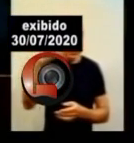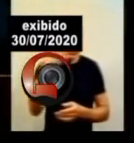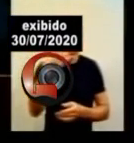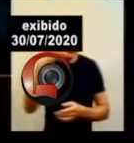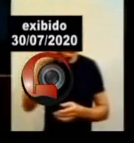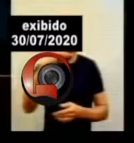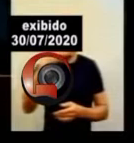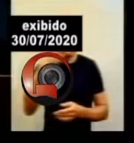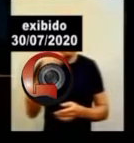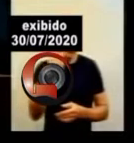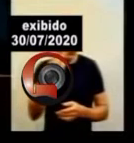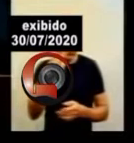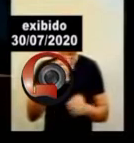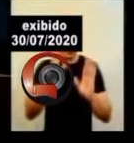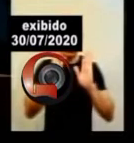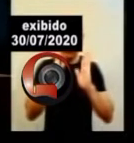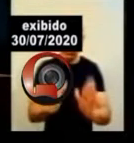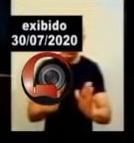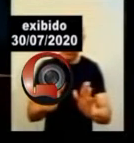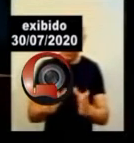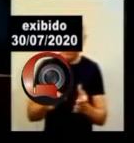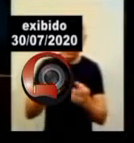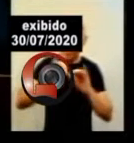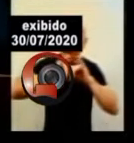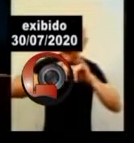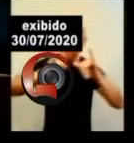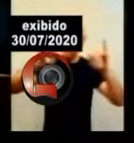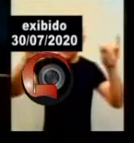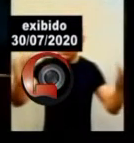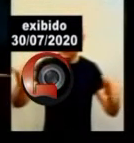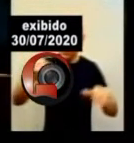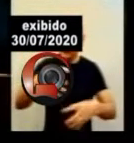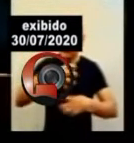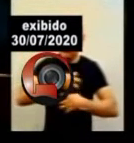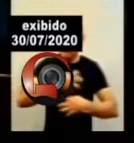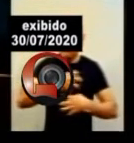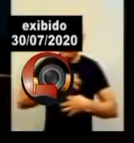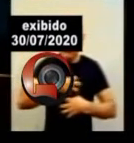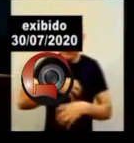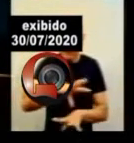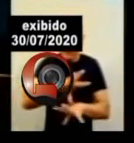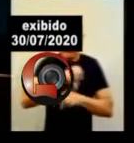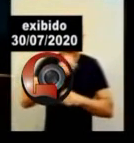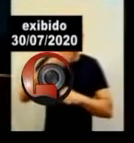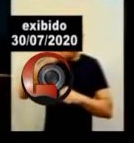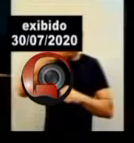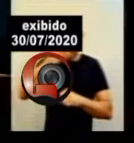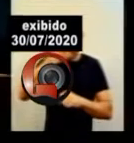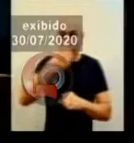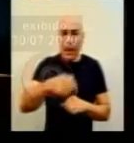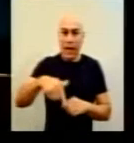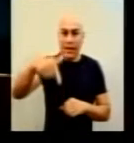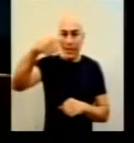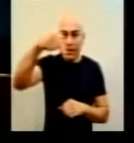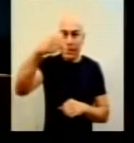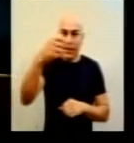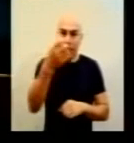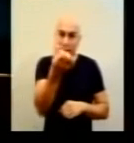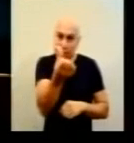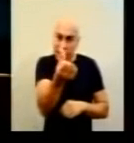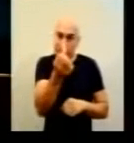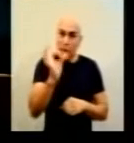47.152 pessoas notificadas com estado gripal, com sintomas respiratórios. Destes, 76%